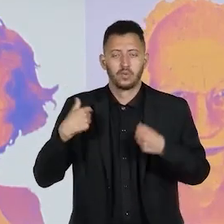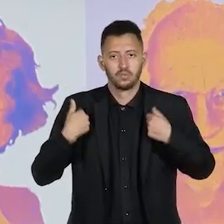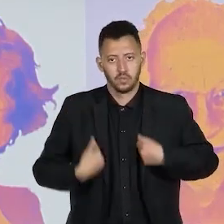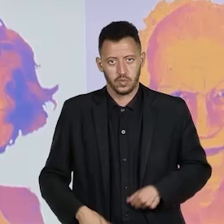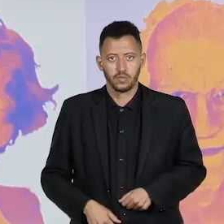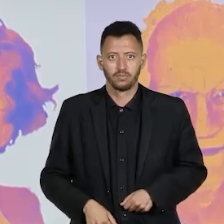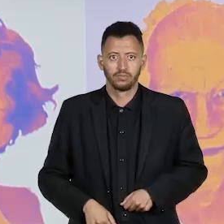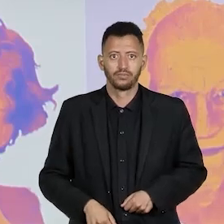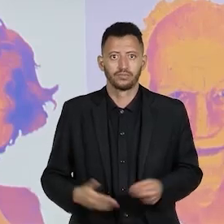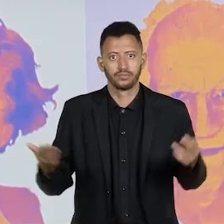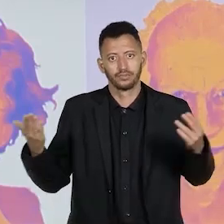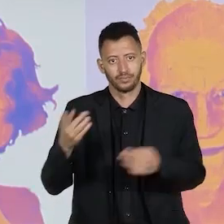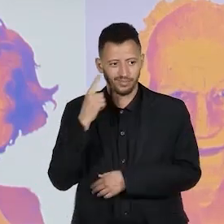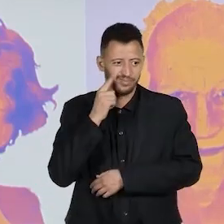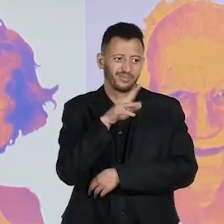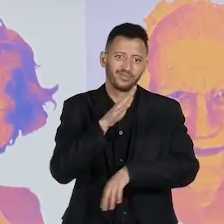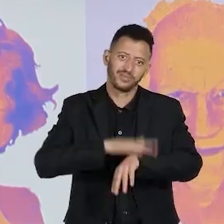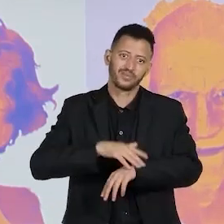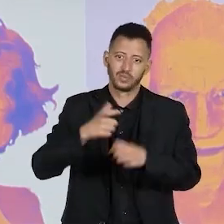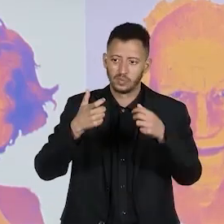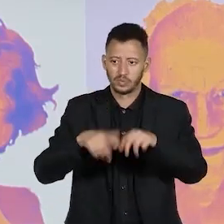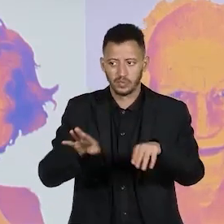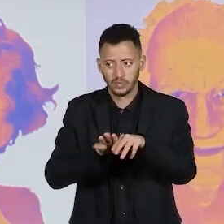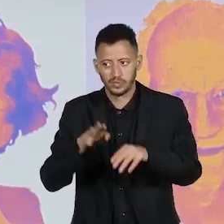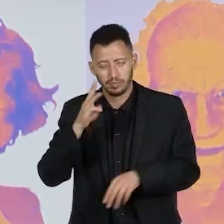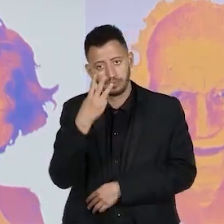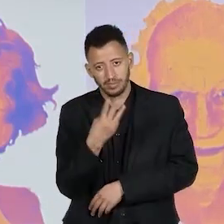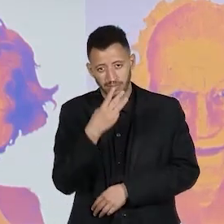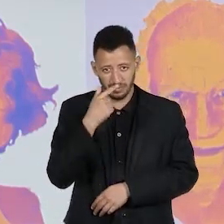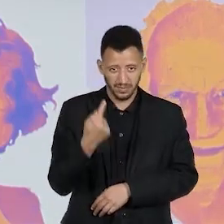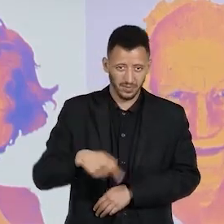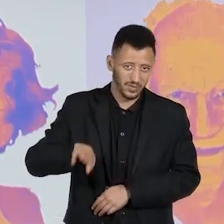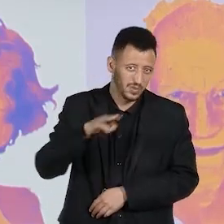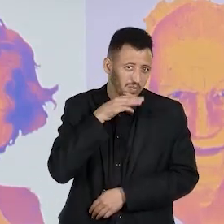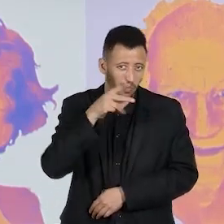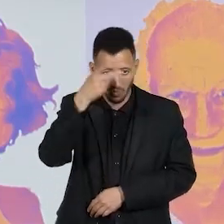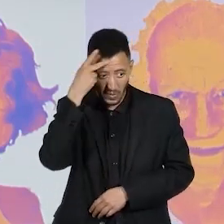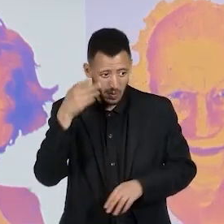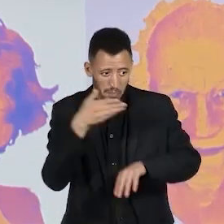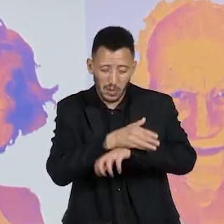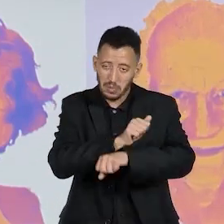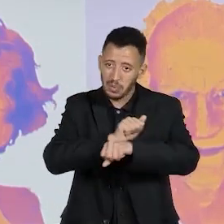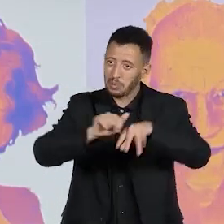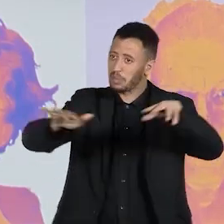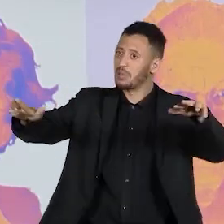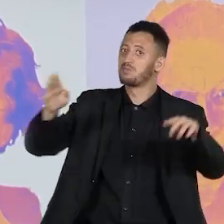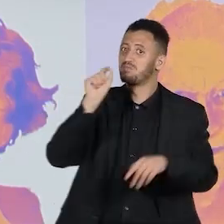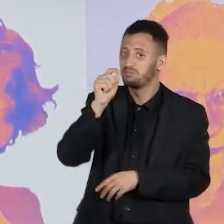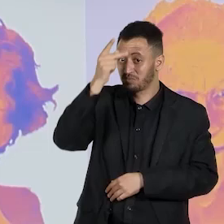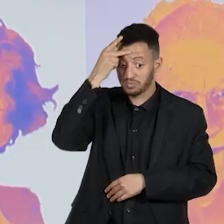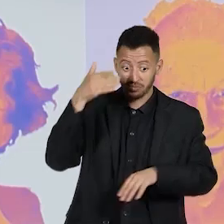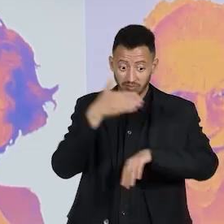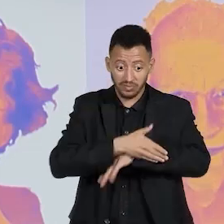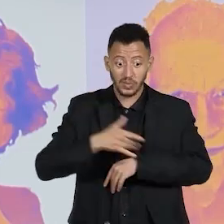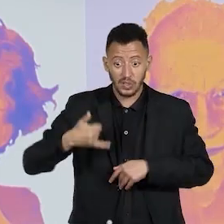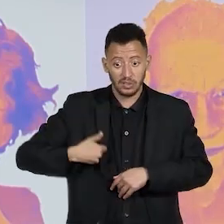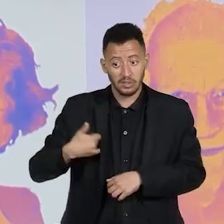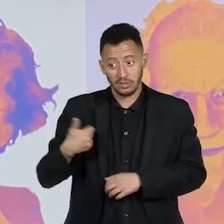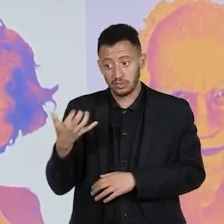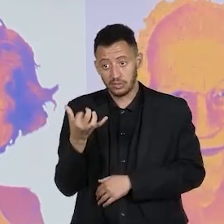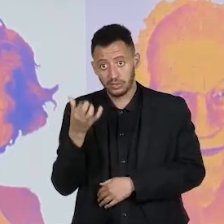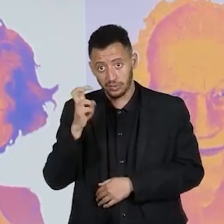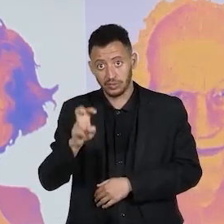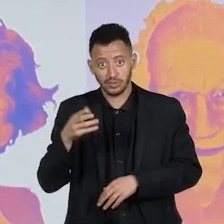e doenças osteomusculares. Outro post que teve bastante engajamento, com mais de 37.000 contas alcançadas, informa